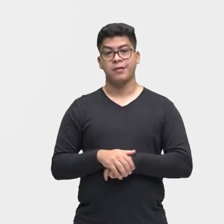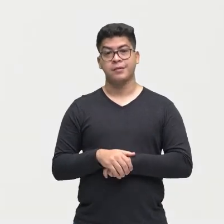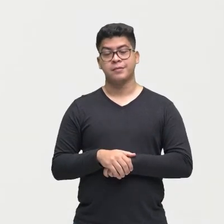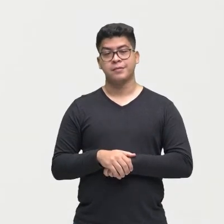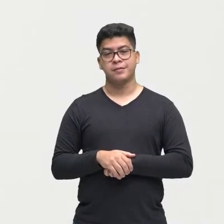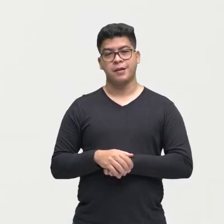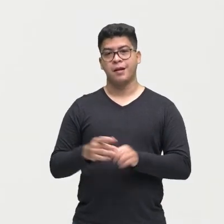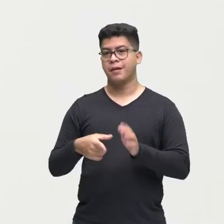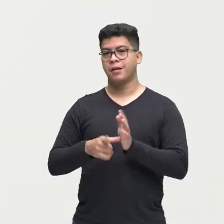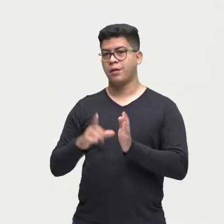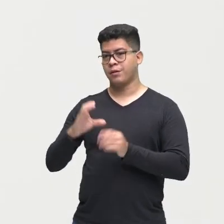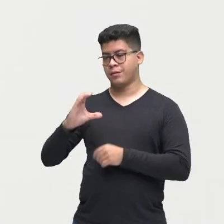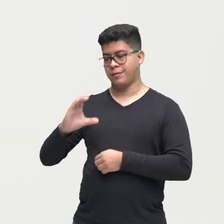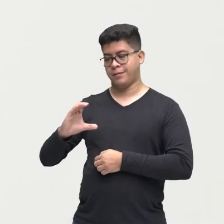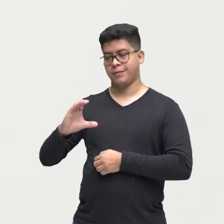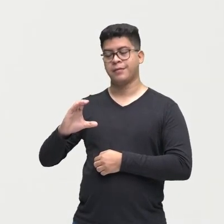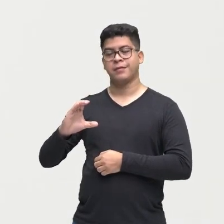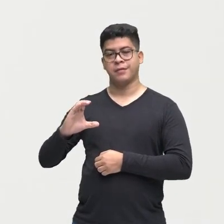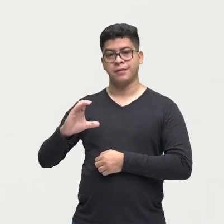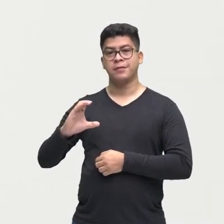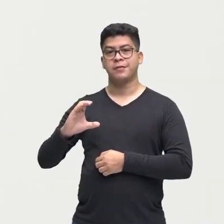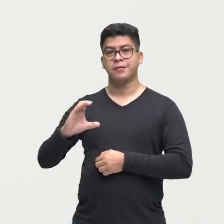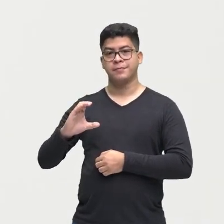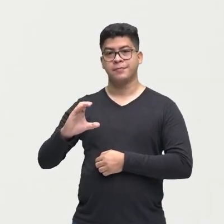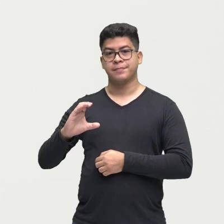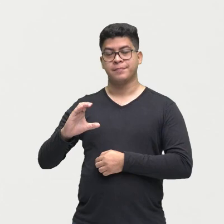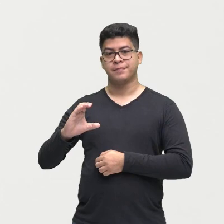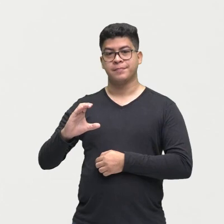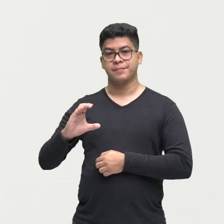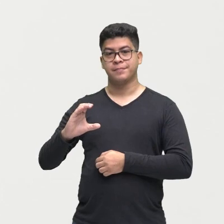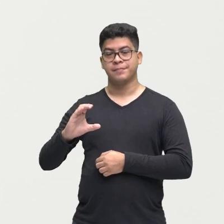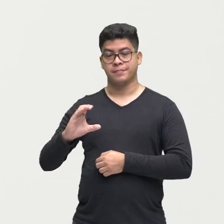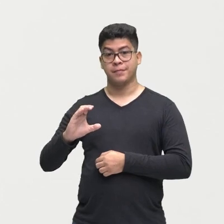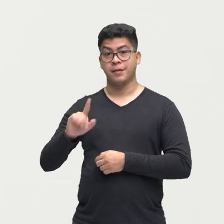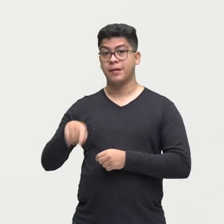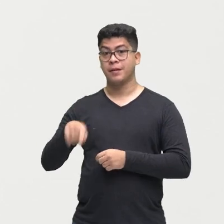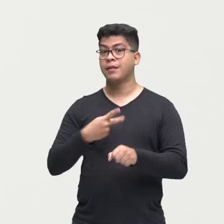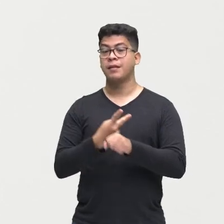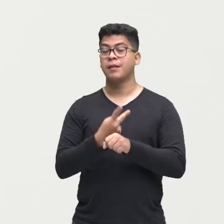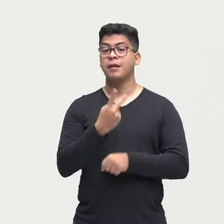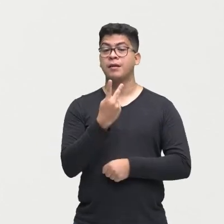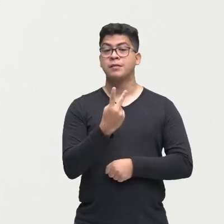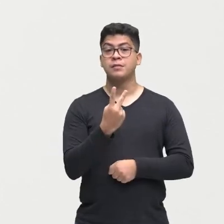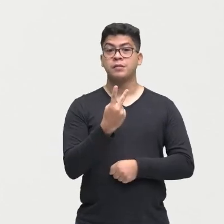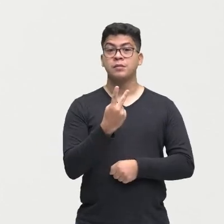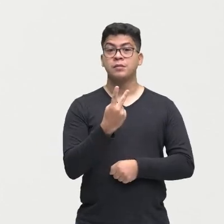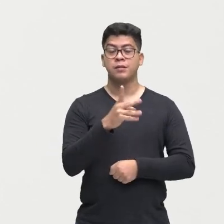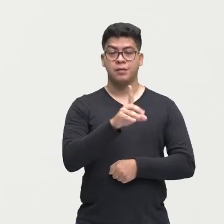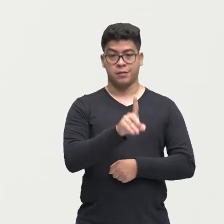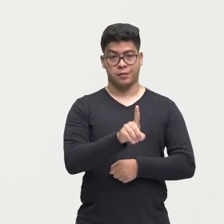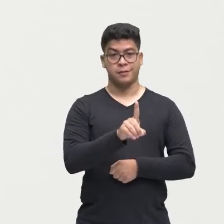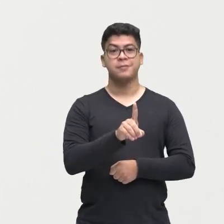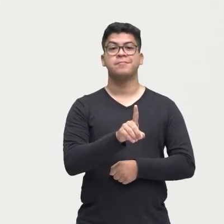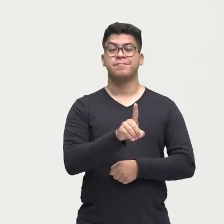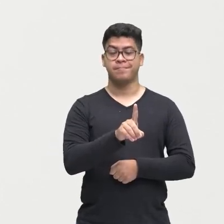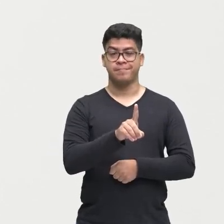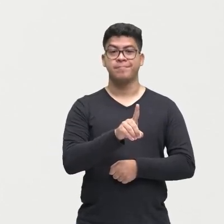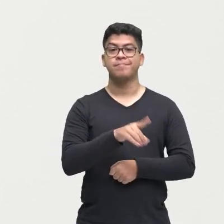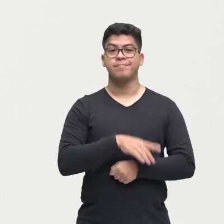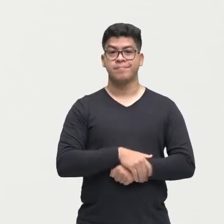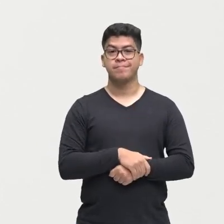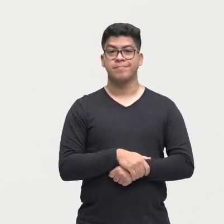C como vocês viram para você vamos prosseguir na primeira questão na Segunda Torre é isso